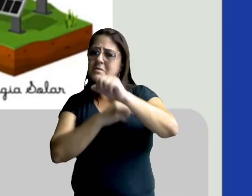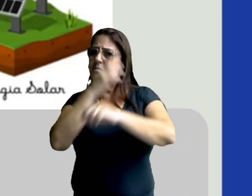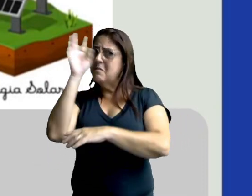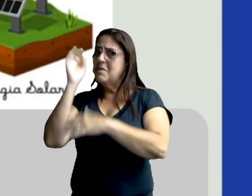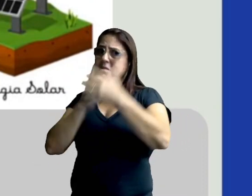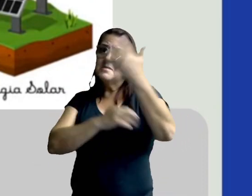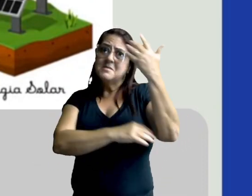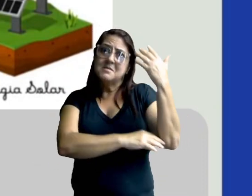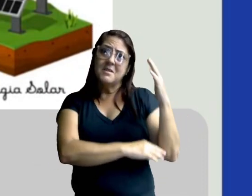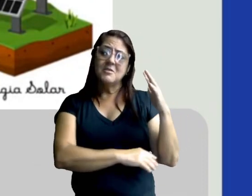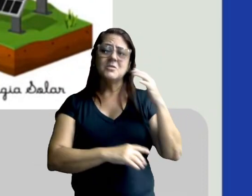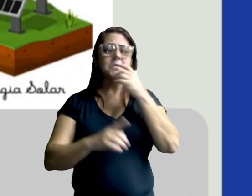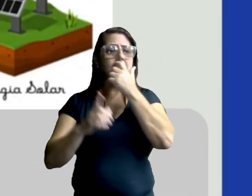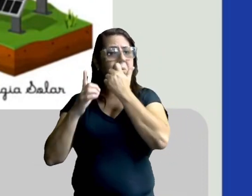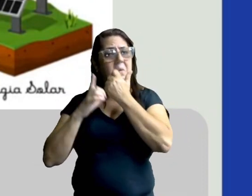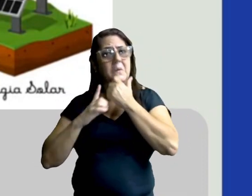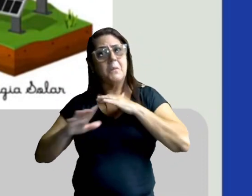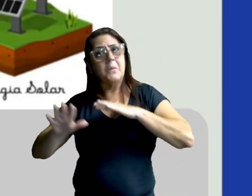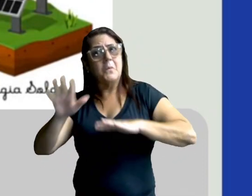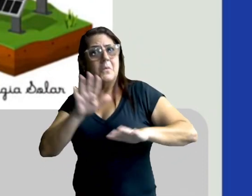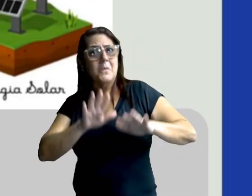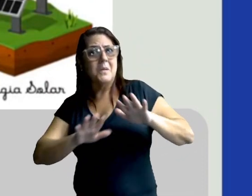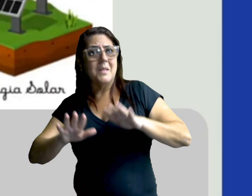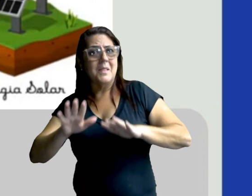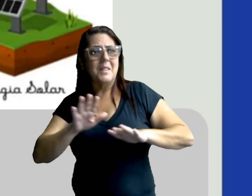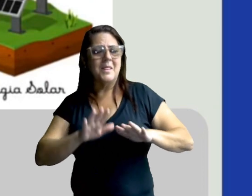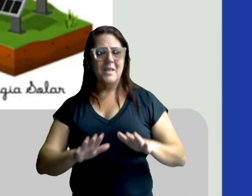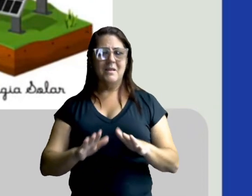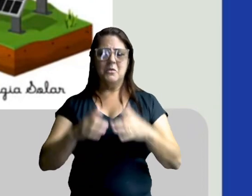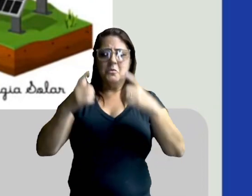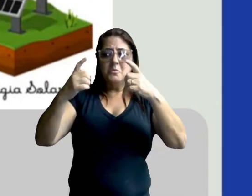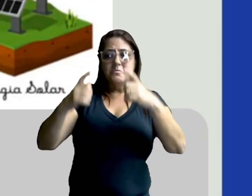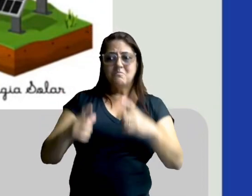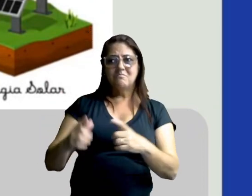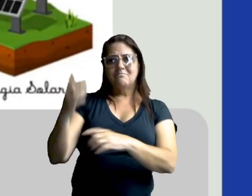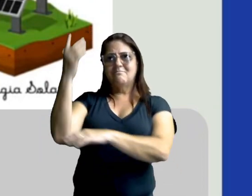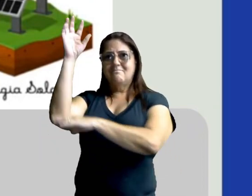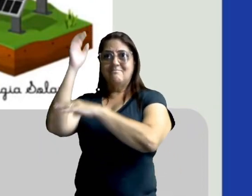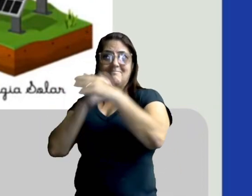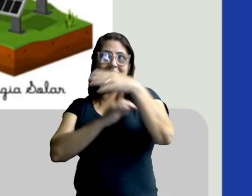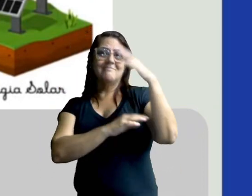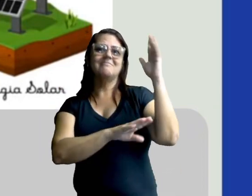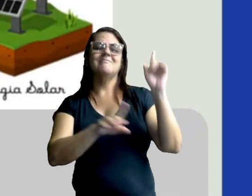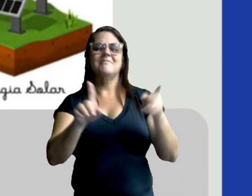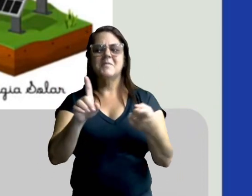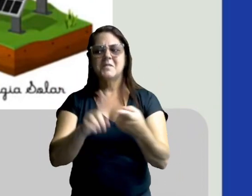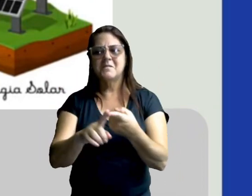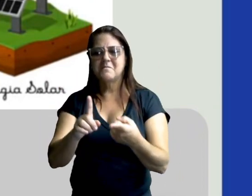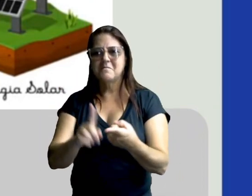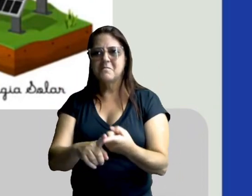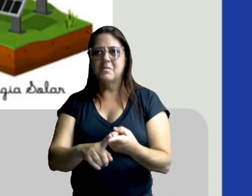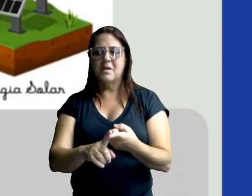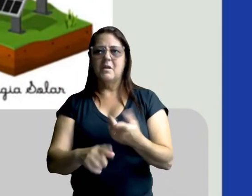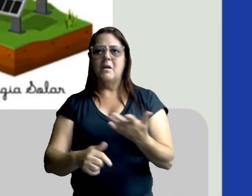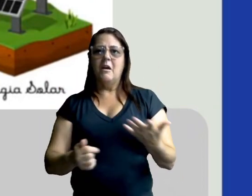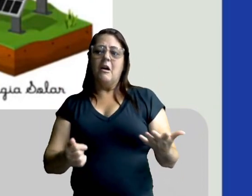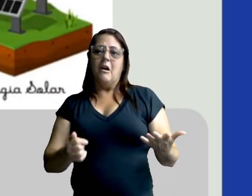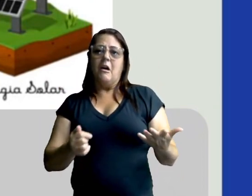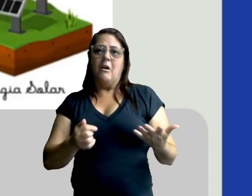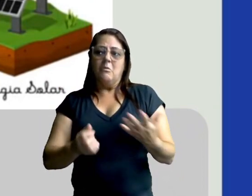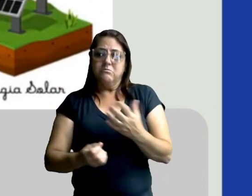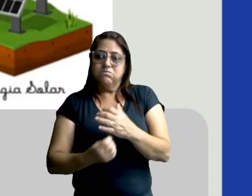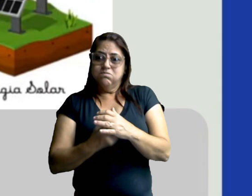paisagens tenham o cuidado de preservar o meio ambiente e também a fauna e a